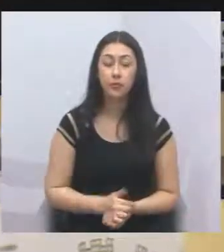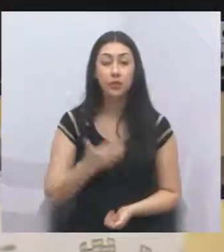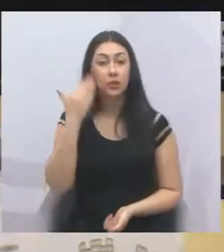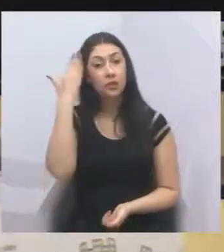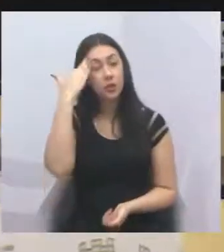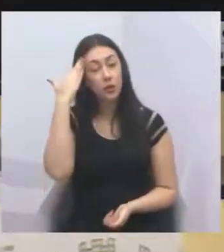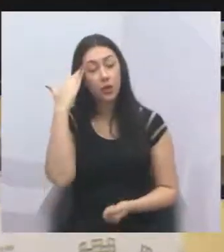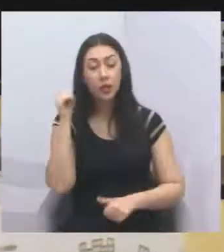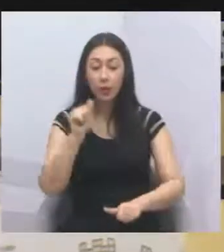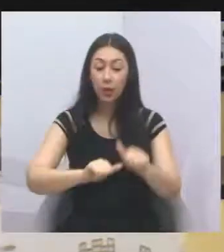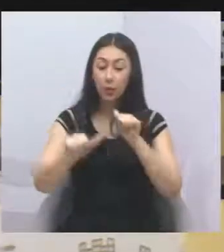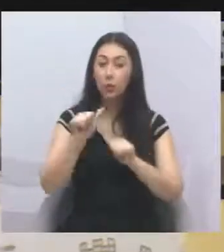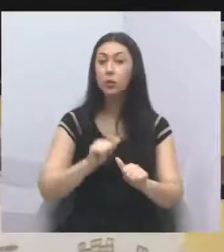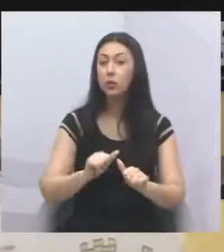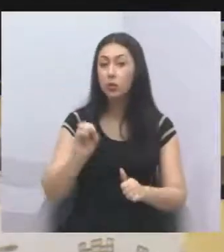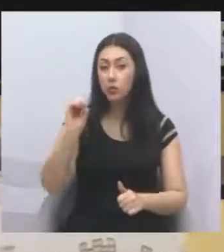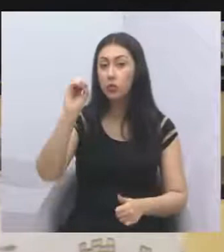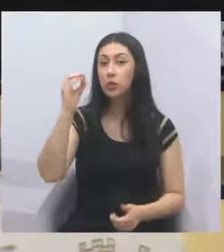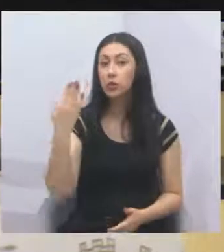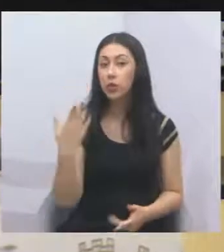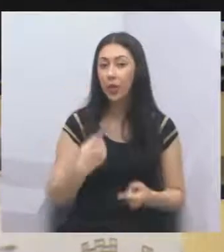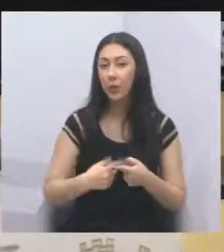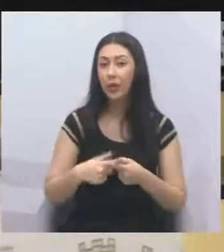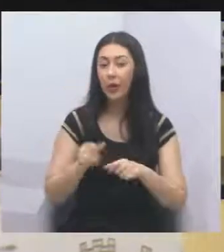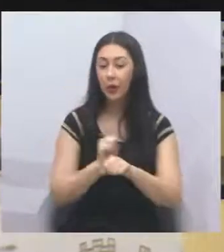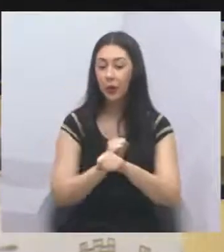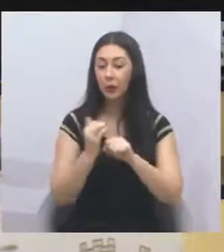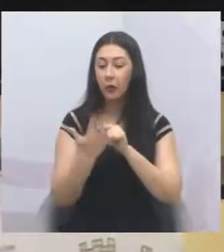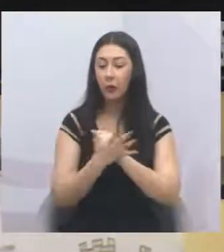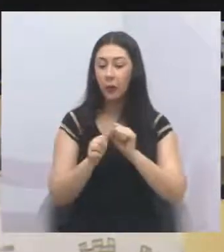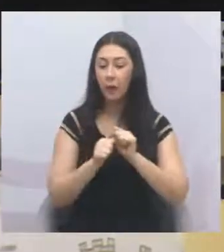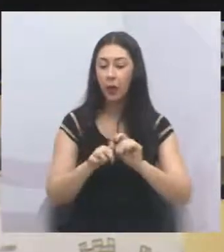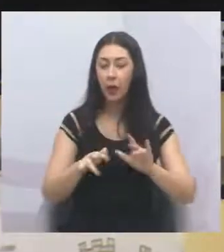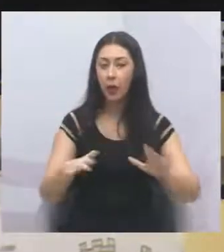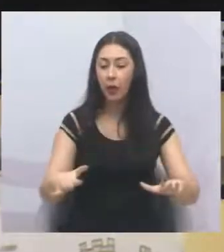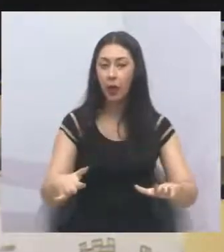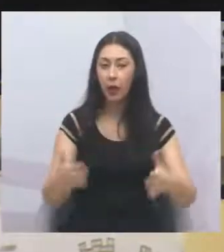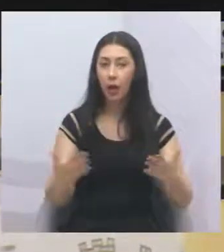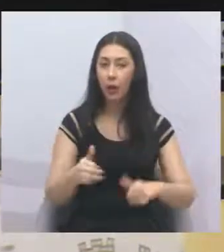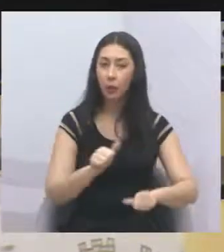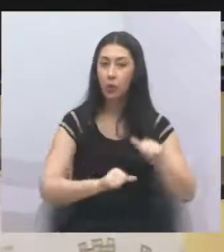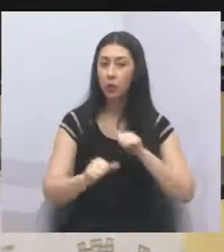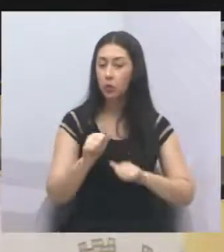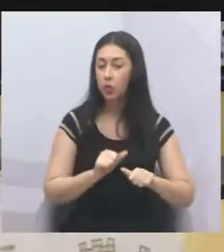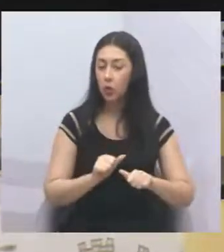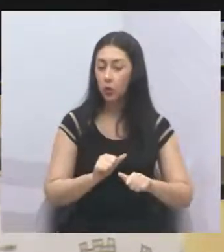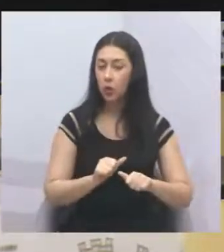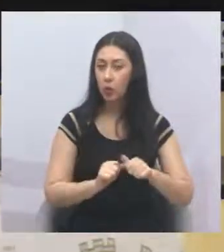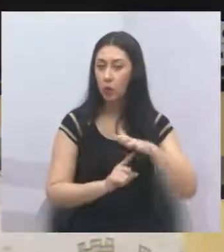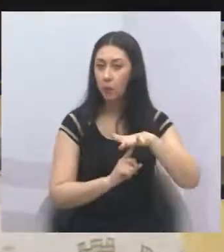Considerando que a mudança ocorreu na pandemia, colocando o ponto final no Parque da Cidade,